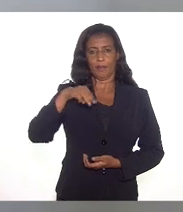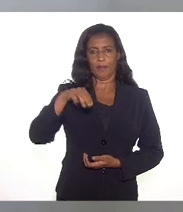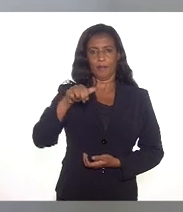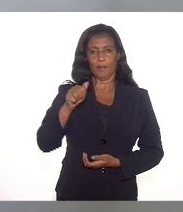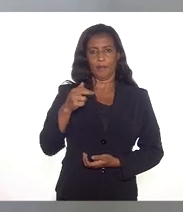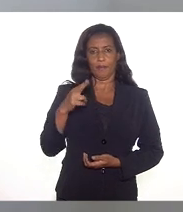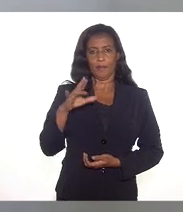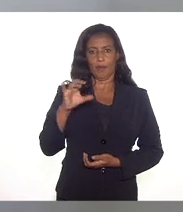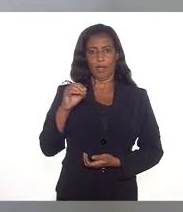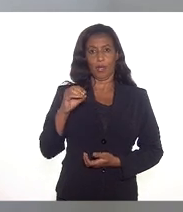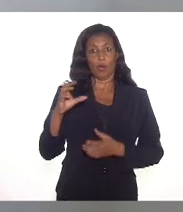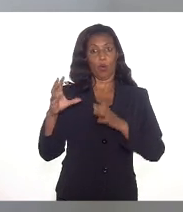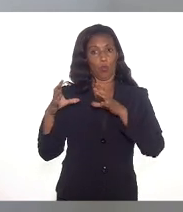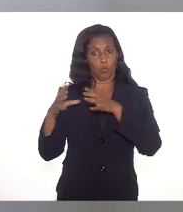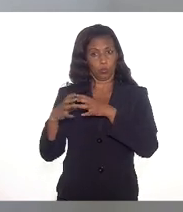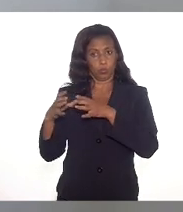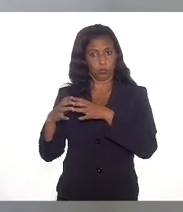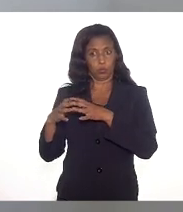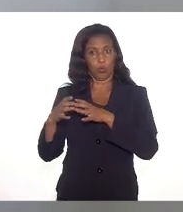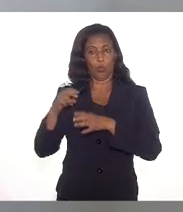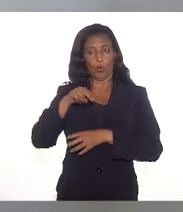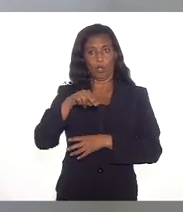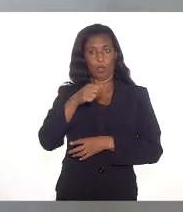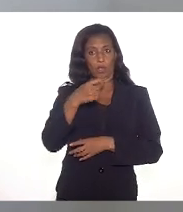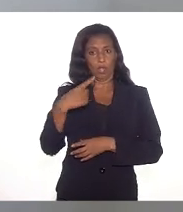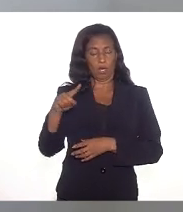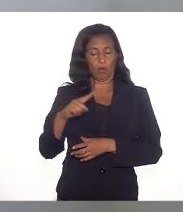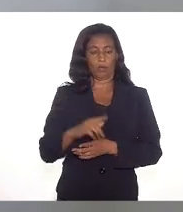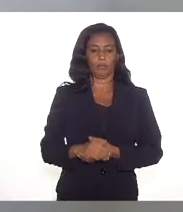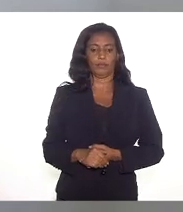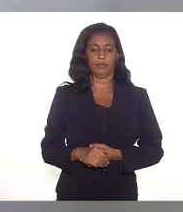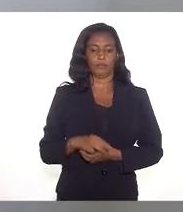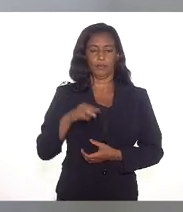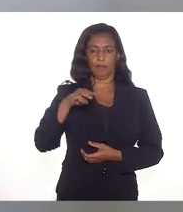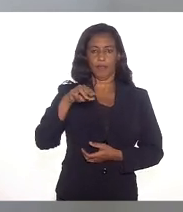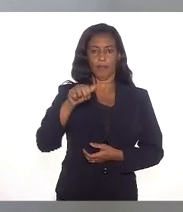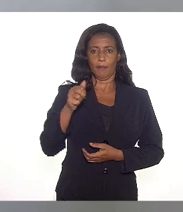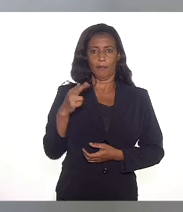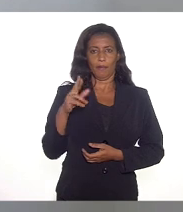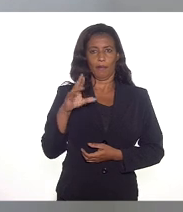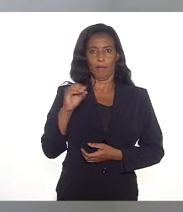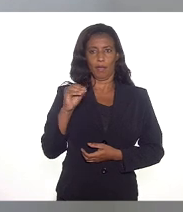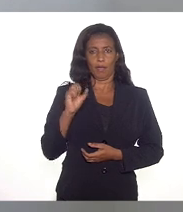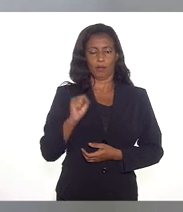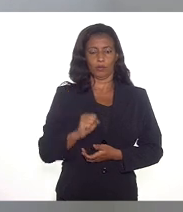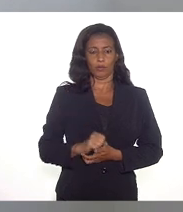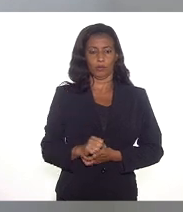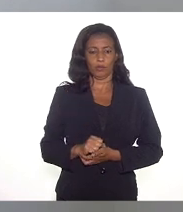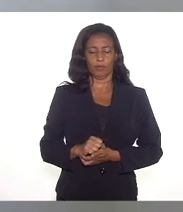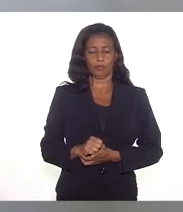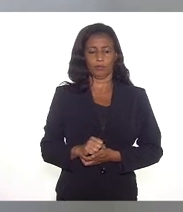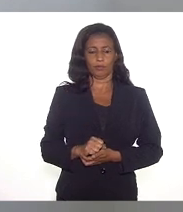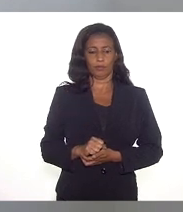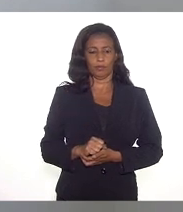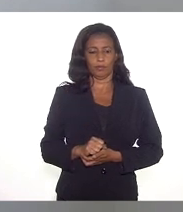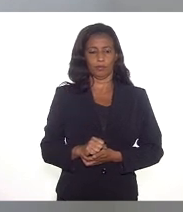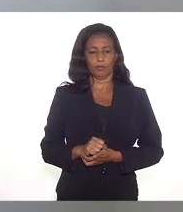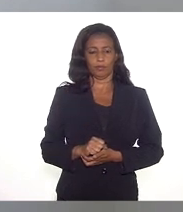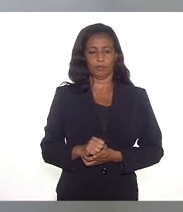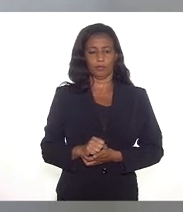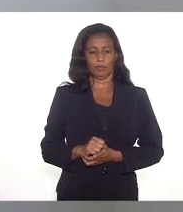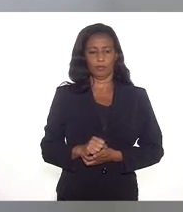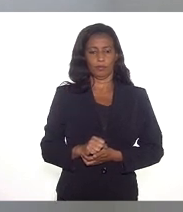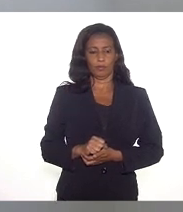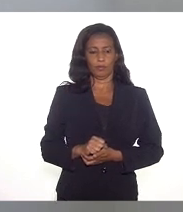Abraão votou no grupo não. Deputado Marcos Miller. Deputado Marcos Miller.